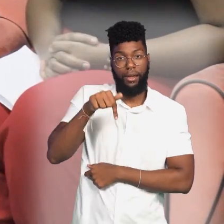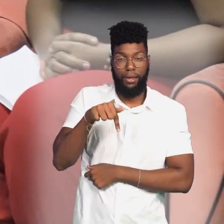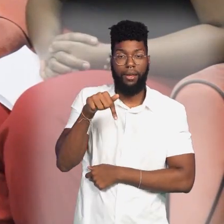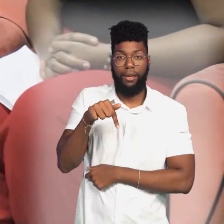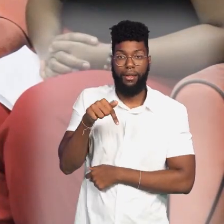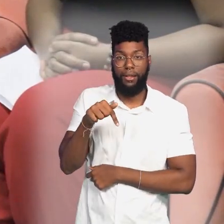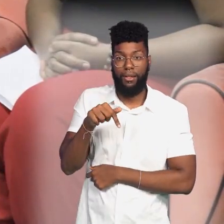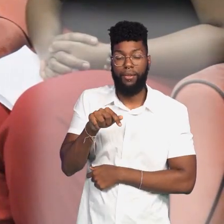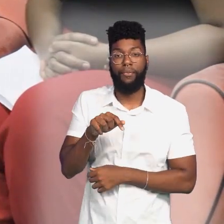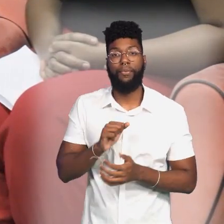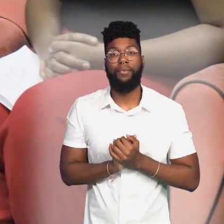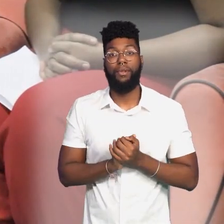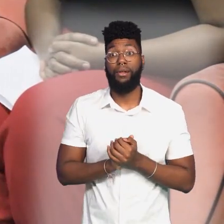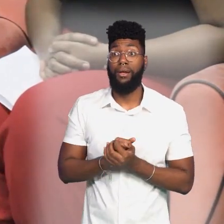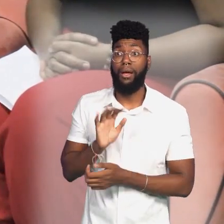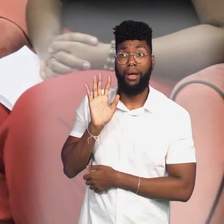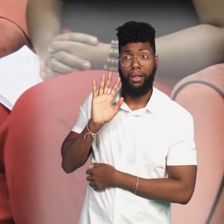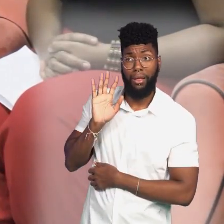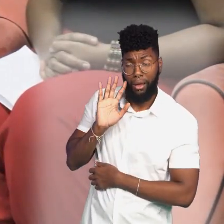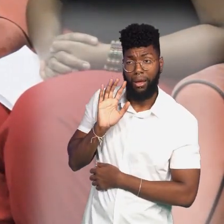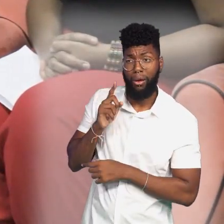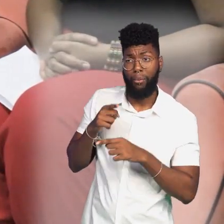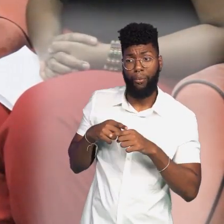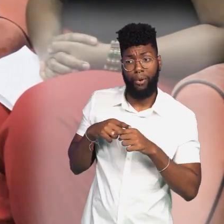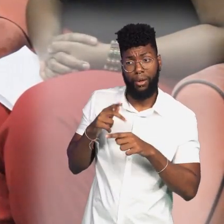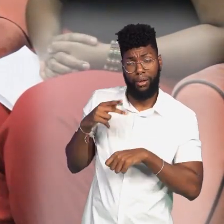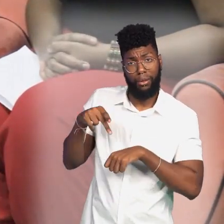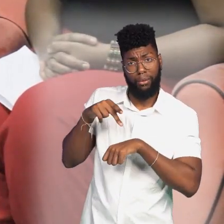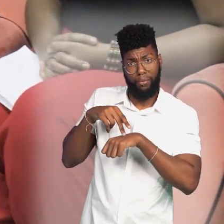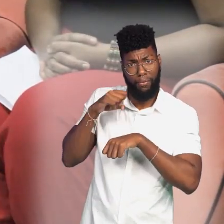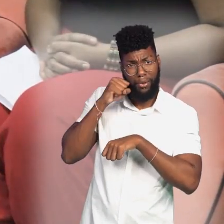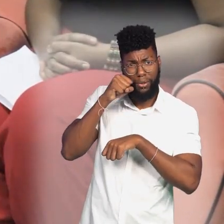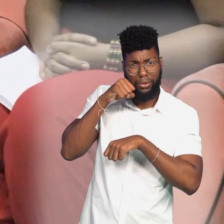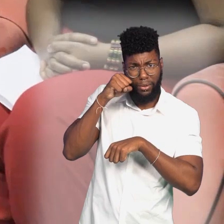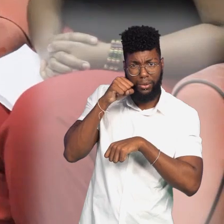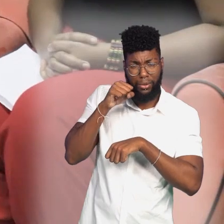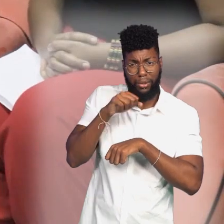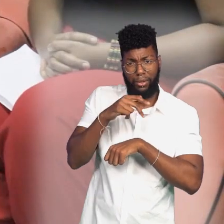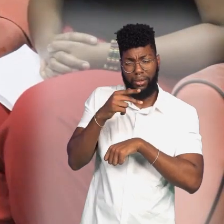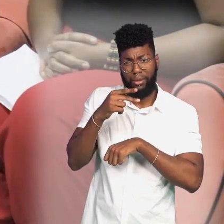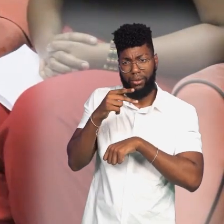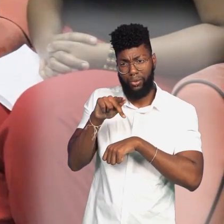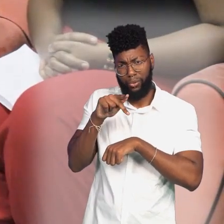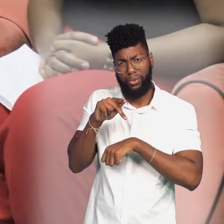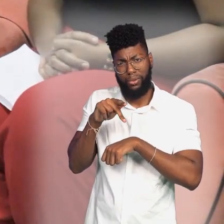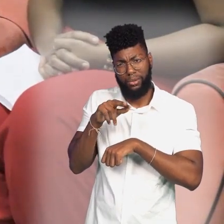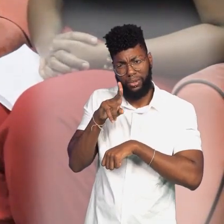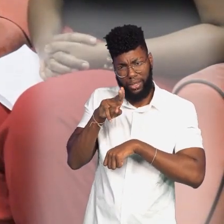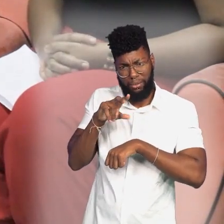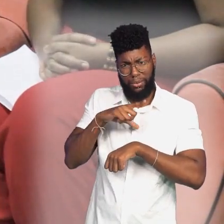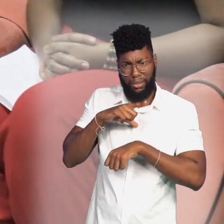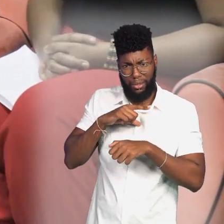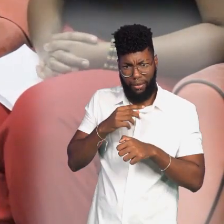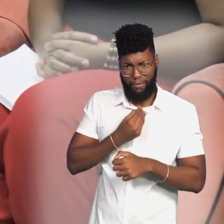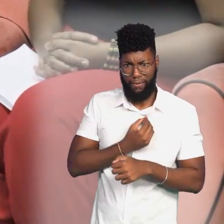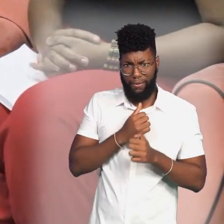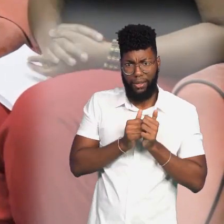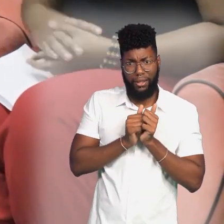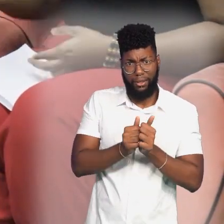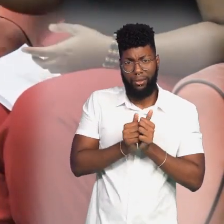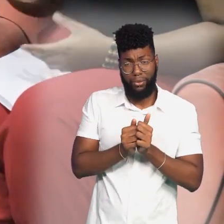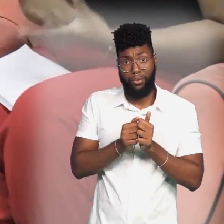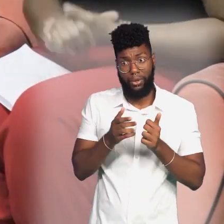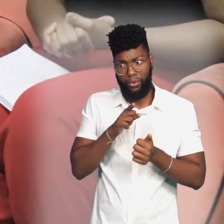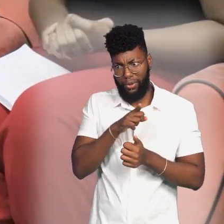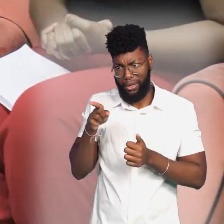me contou uma vez, porque lá no Senegal, irmãos andam de mão dada, né, Mamadou? Sim. Que bacana. E aí eles chegaram